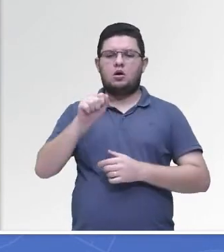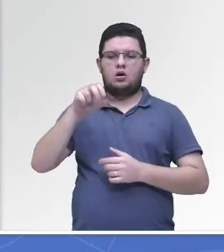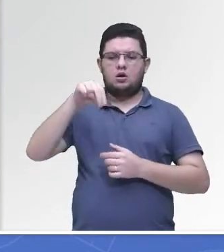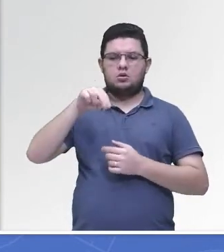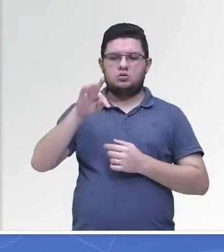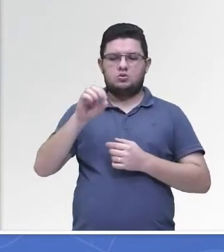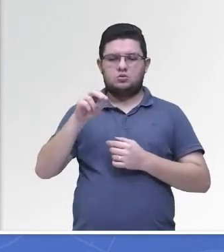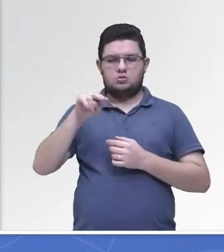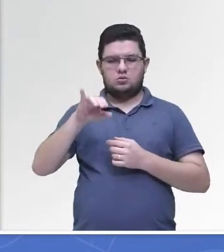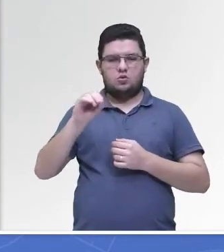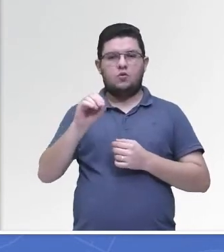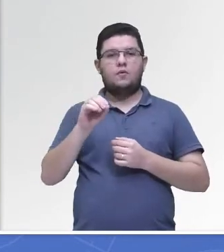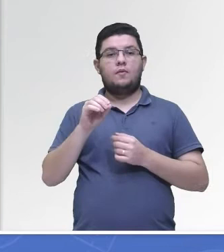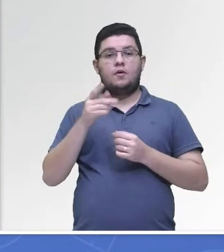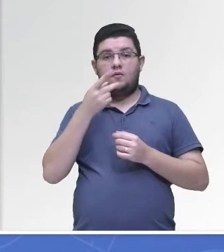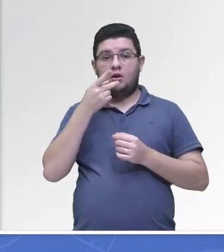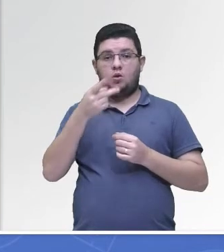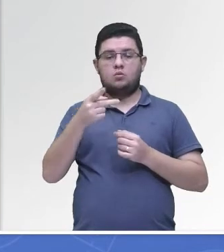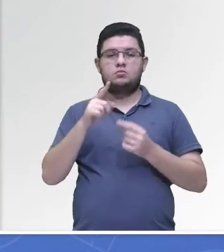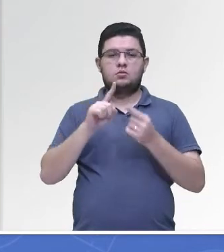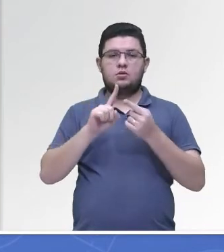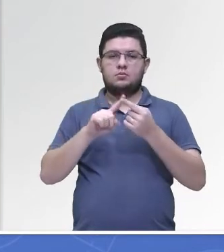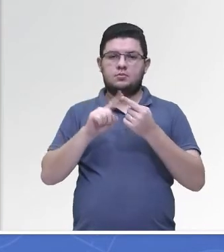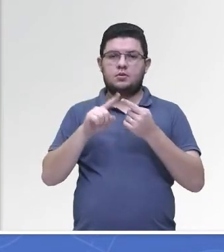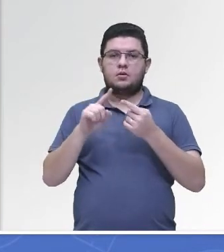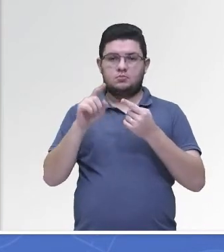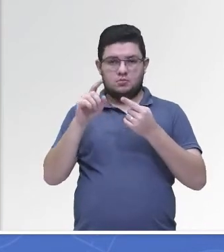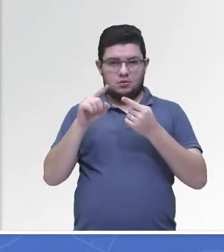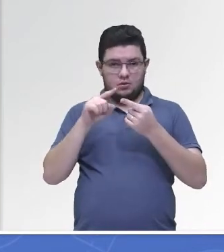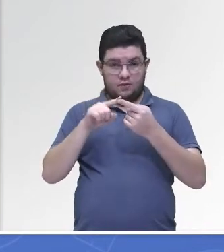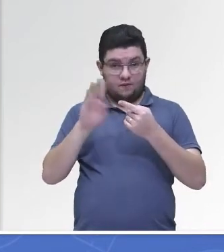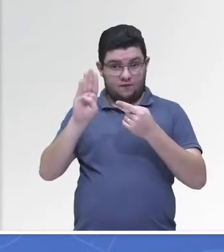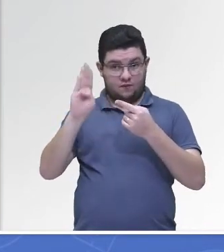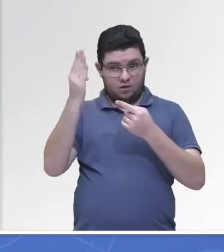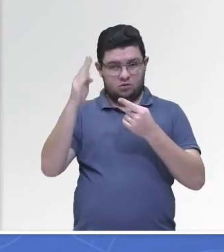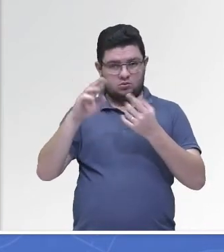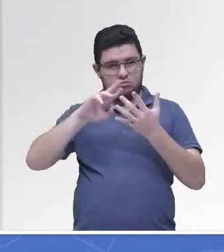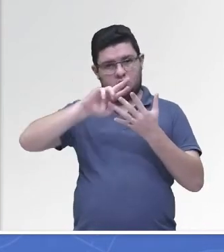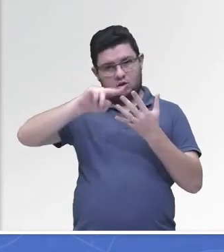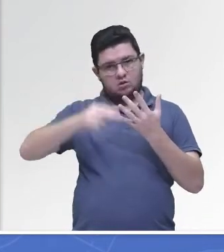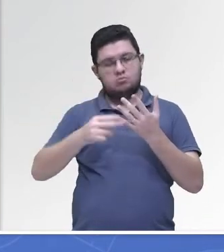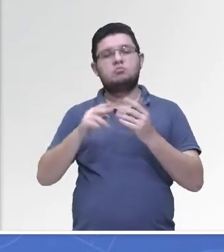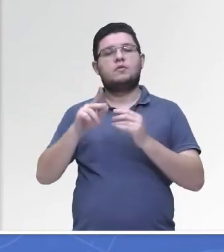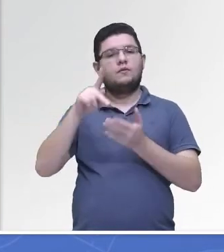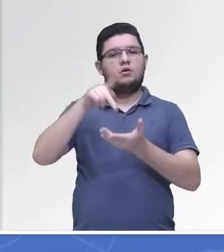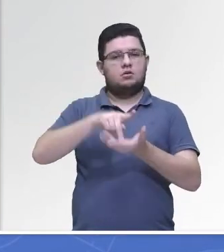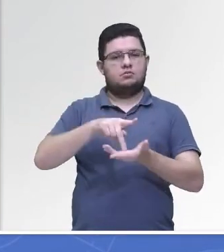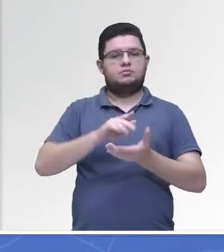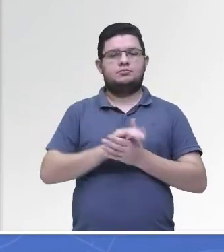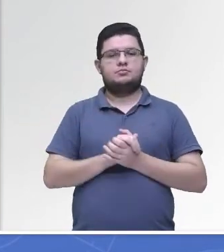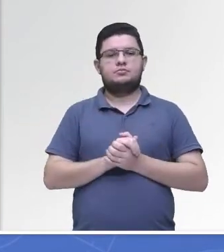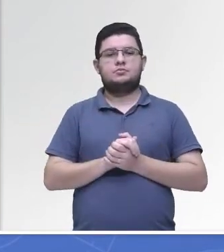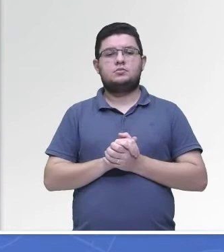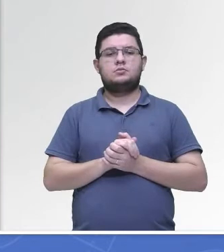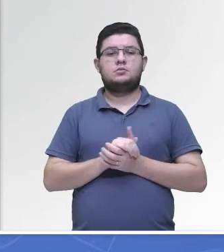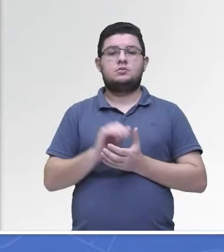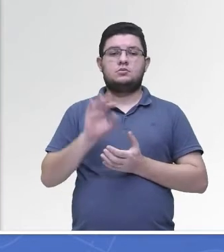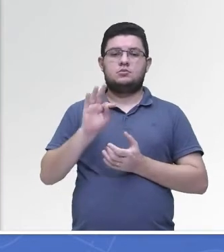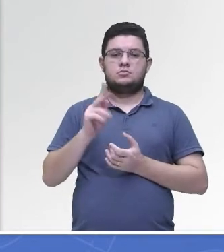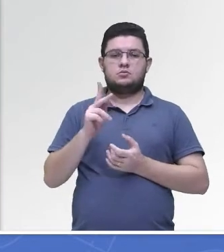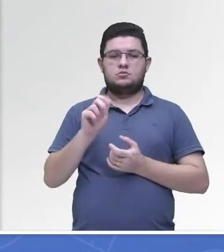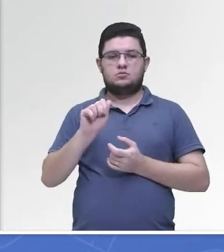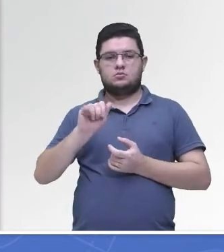primeira é falsa e todas as outras são verdadeiras. Paulo Sérgio, letra A. Tainara, letra